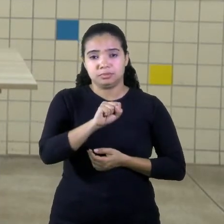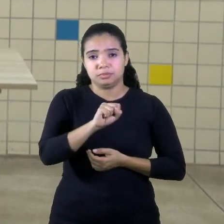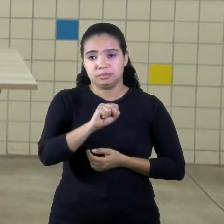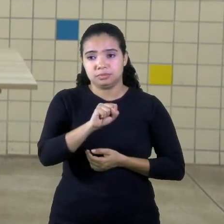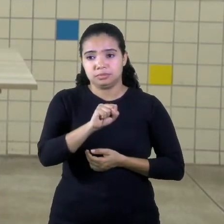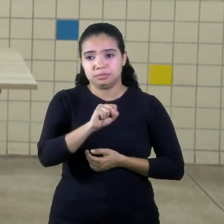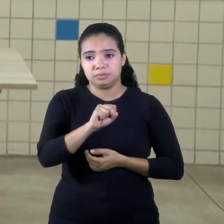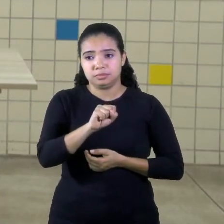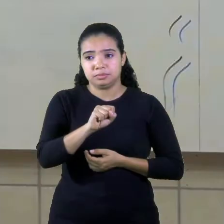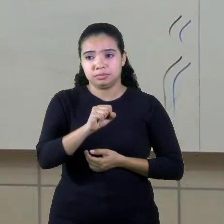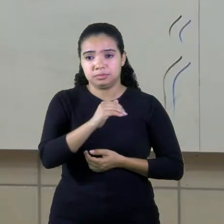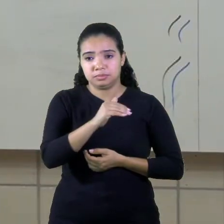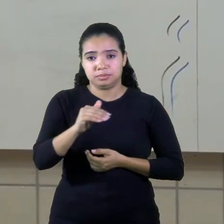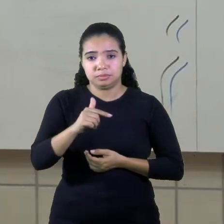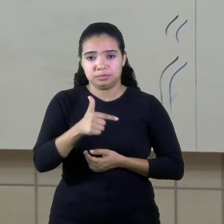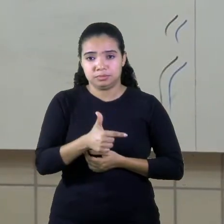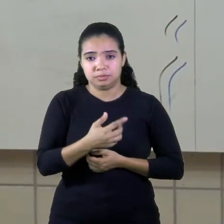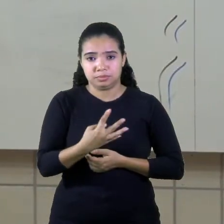24,